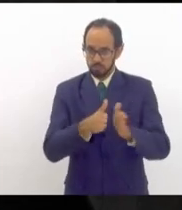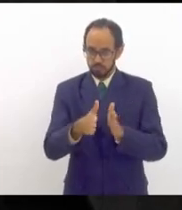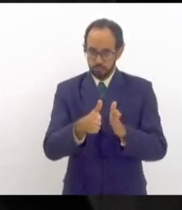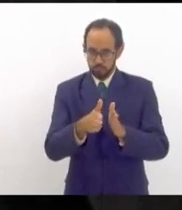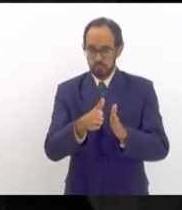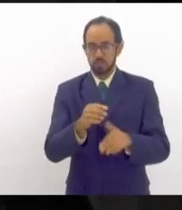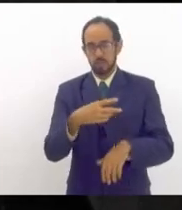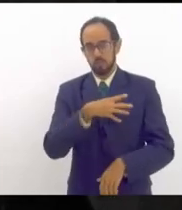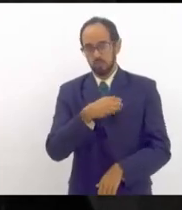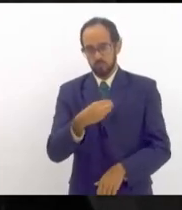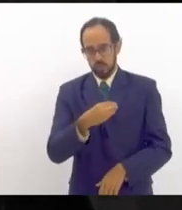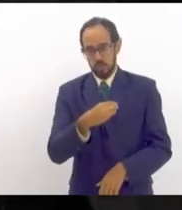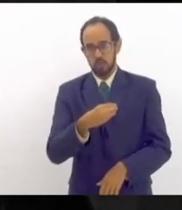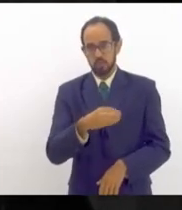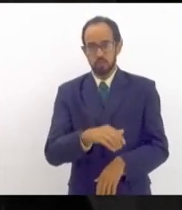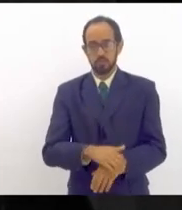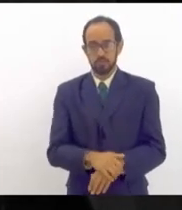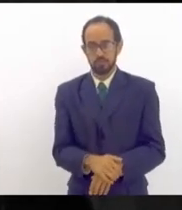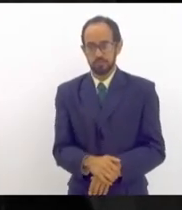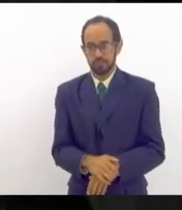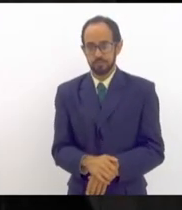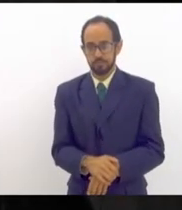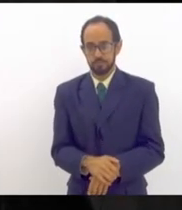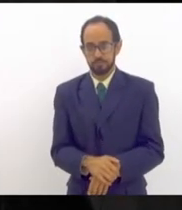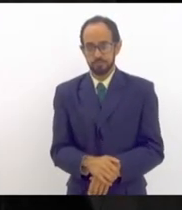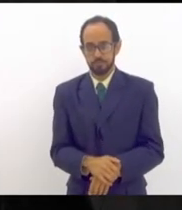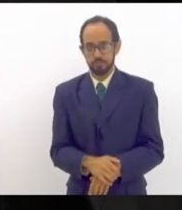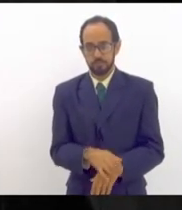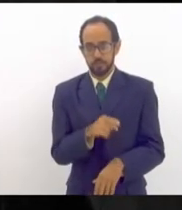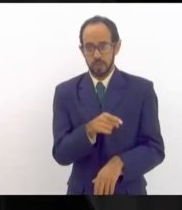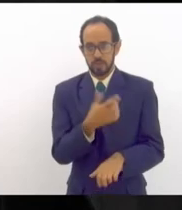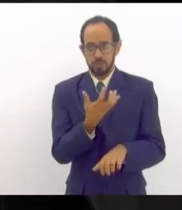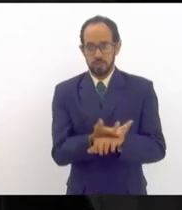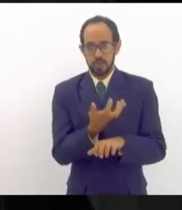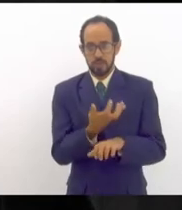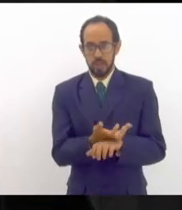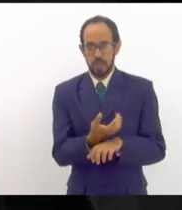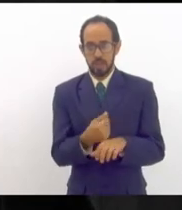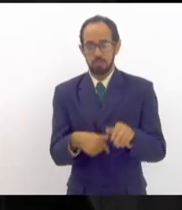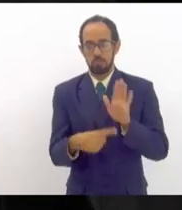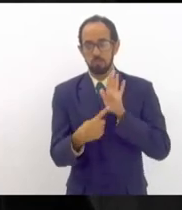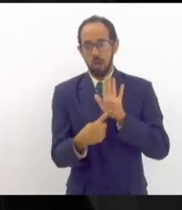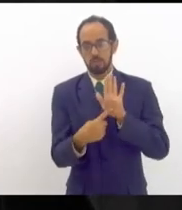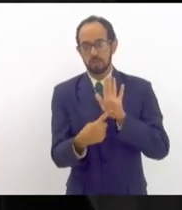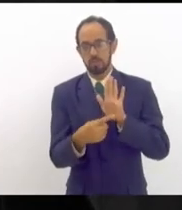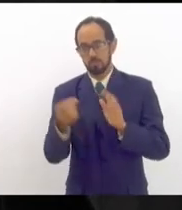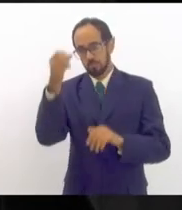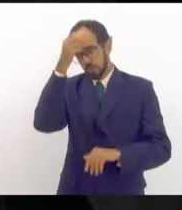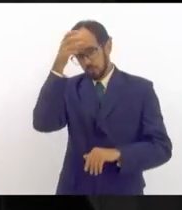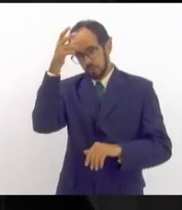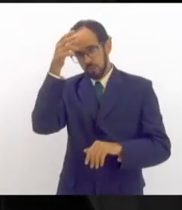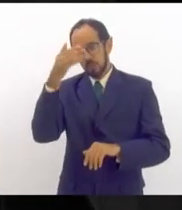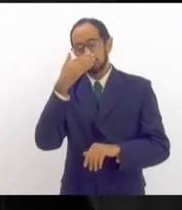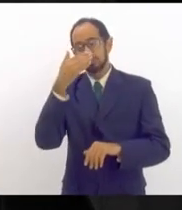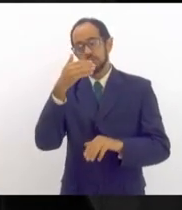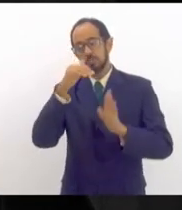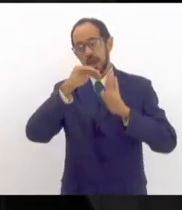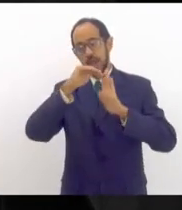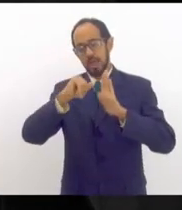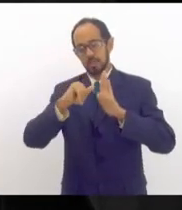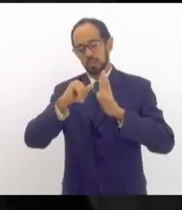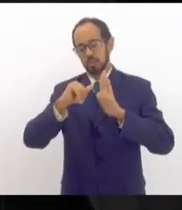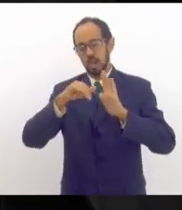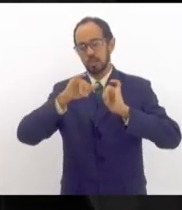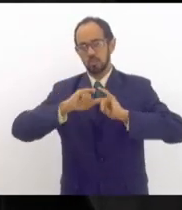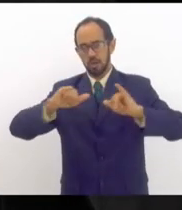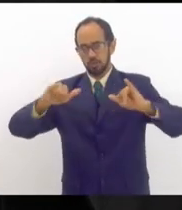o seu filho para a escola nessa matéria do Jornal O Globo traz que a prefeitura mandou retirar essa placa e